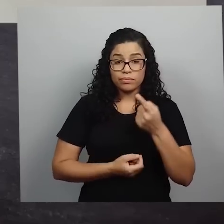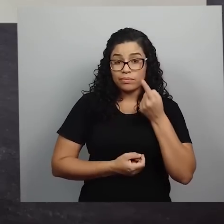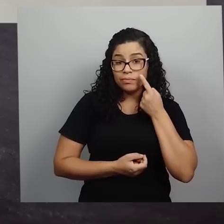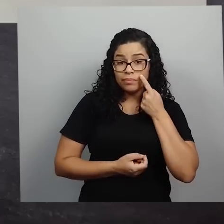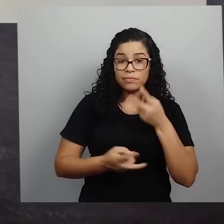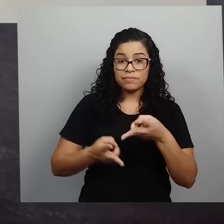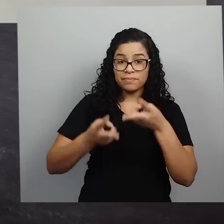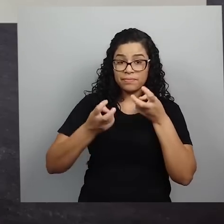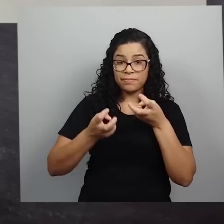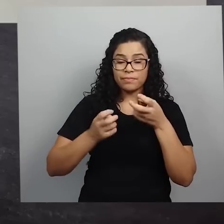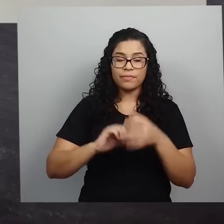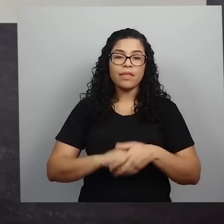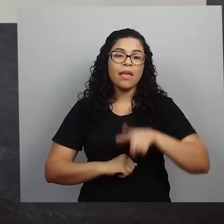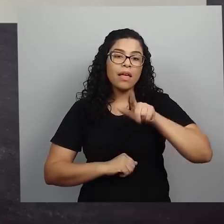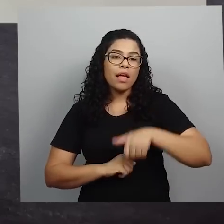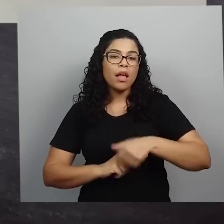números